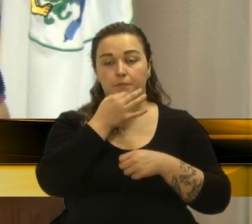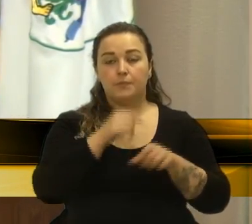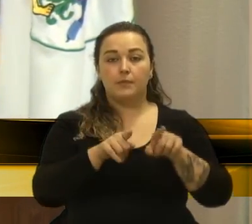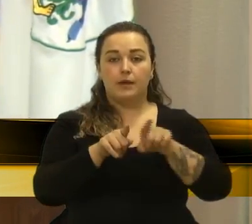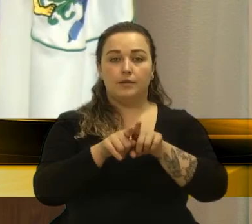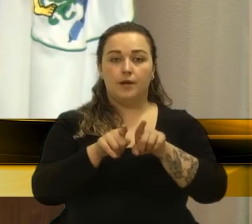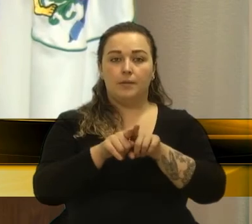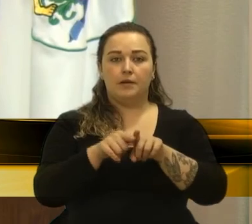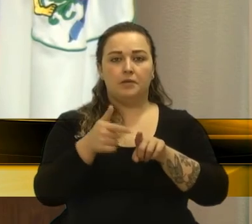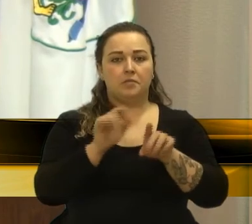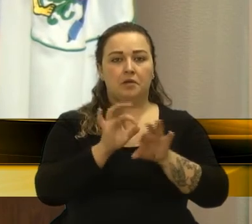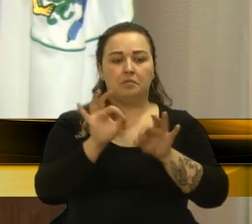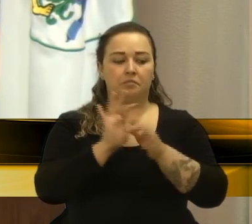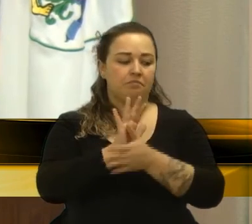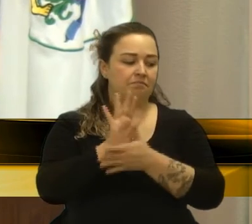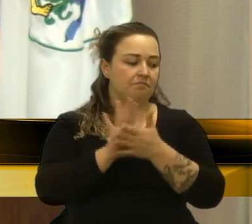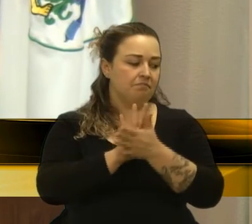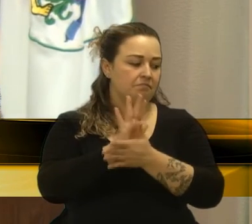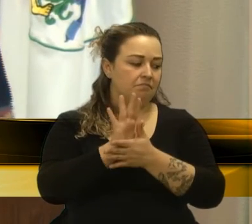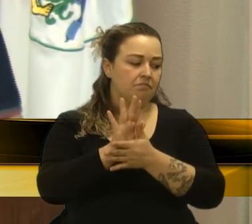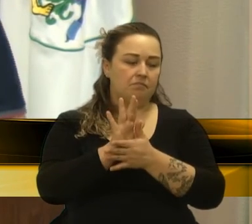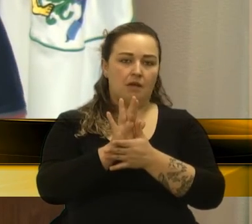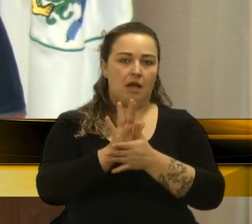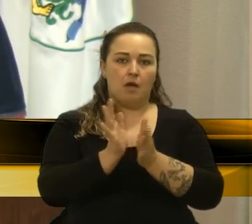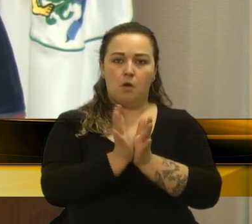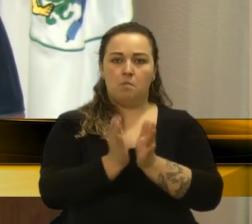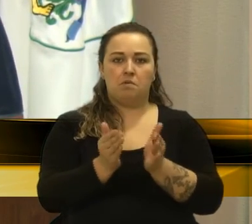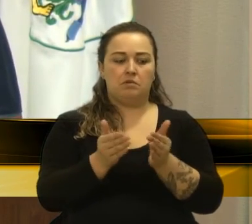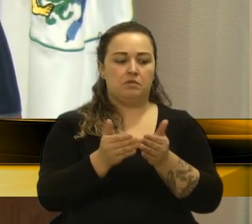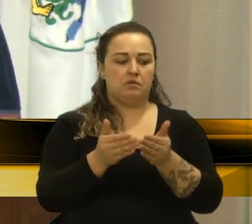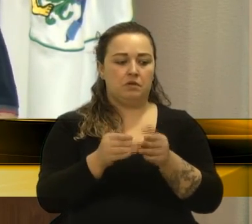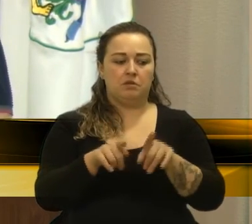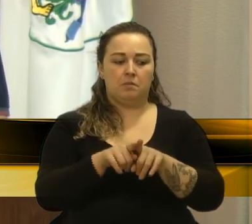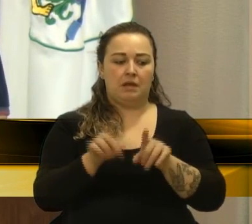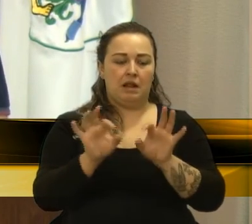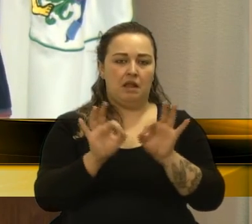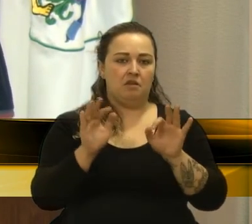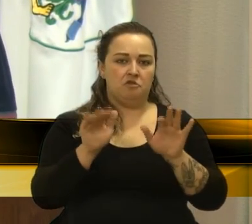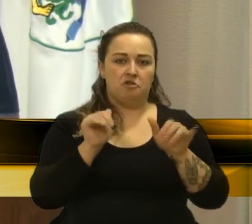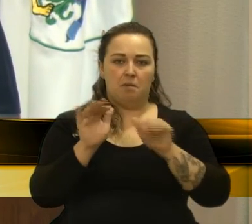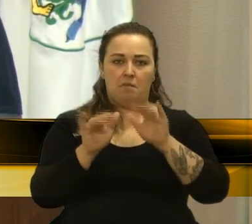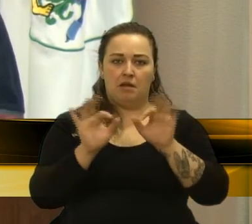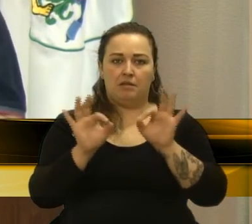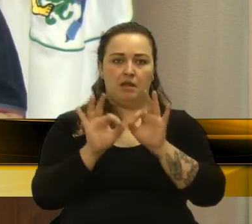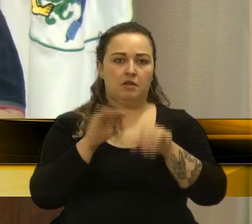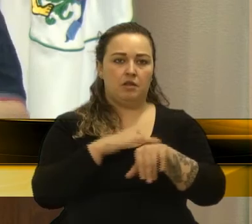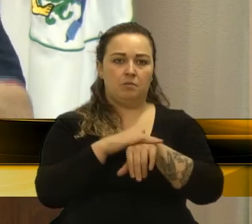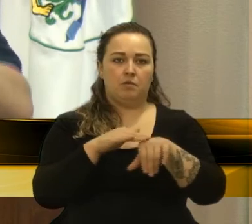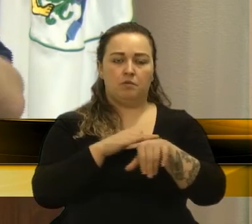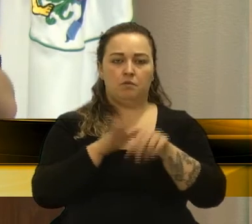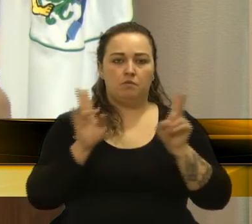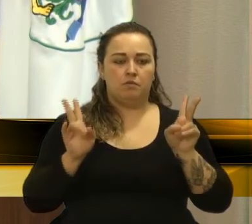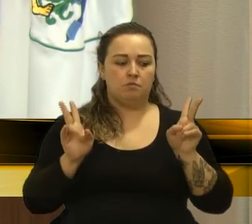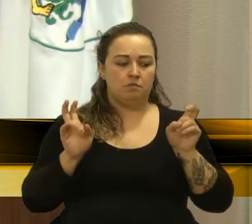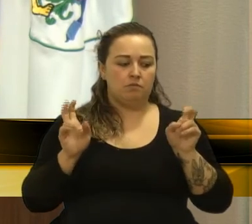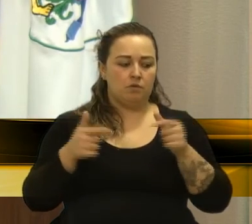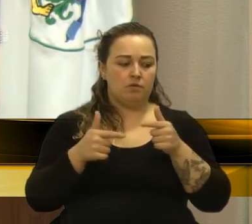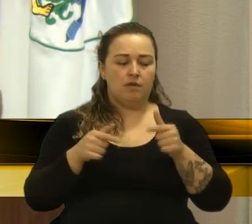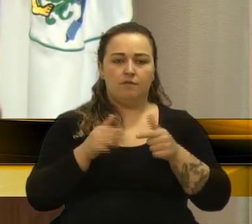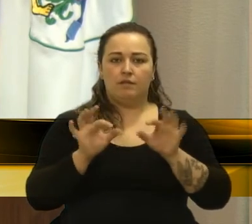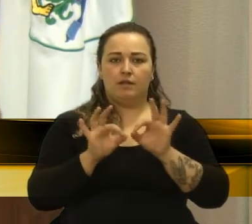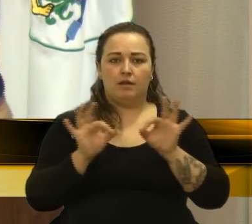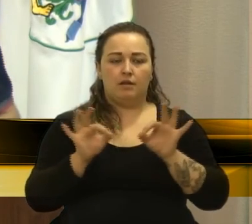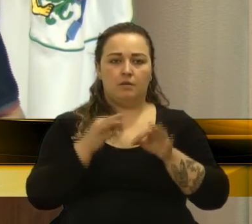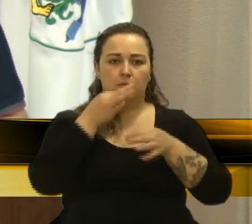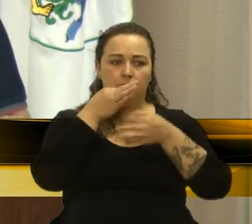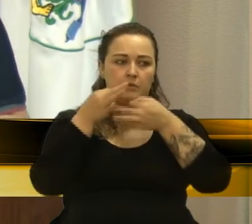sem diálogo, nem a Comissão de Segurança aqui da Câmara foi chamada, ninguém foi chamado para conversar sobre isso, não houve nenhuma reivindicação para que